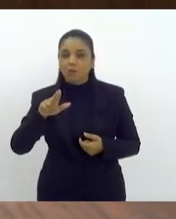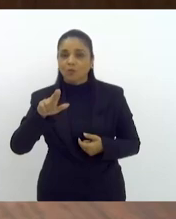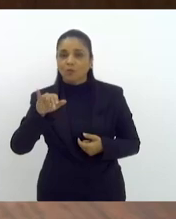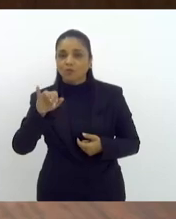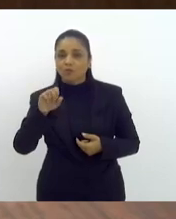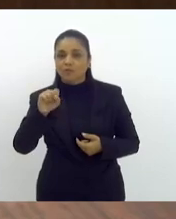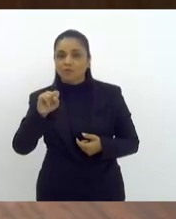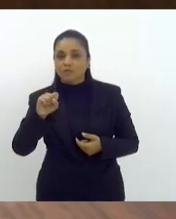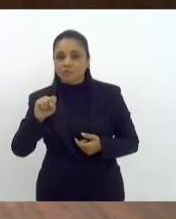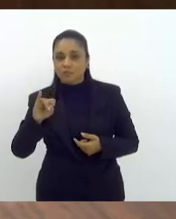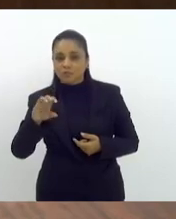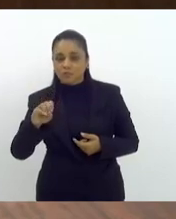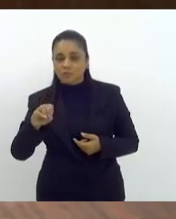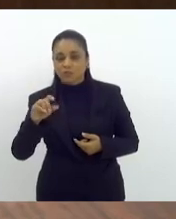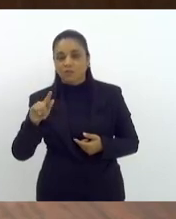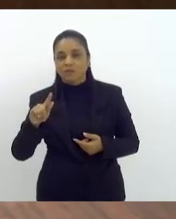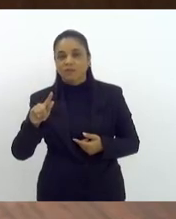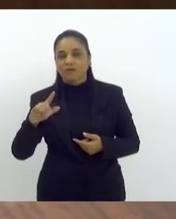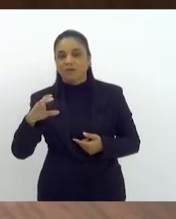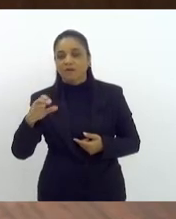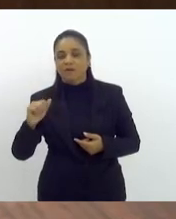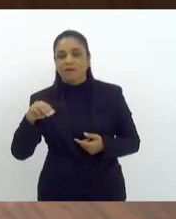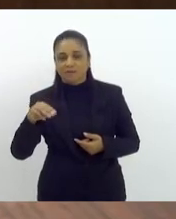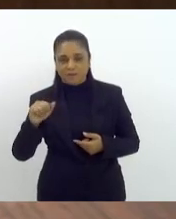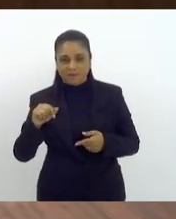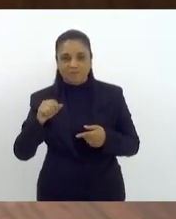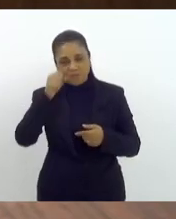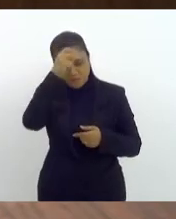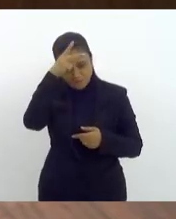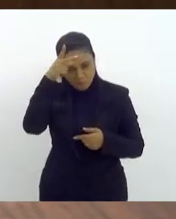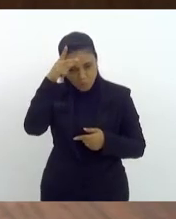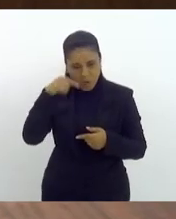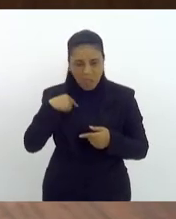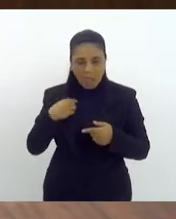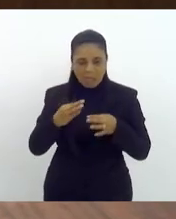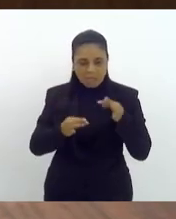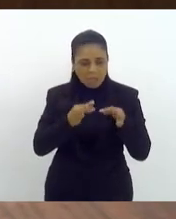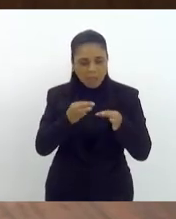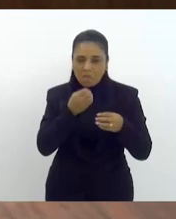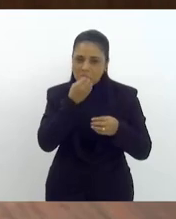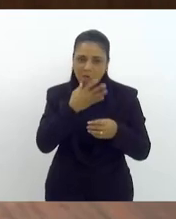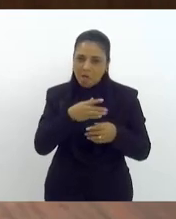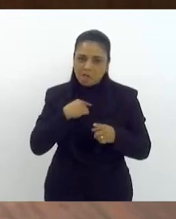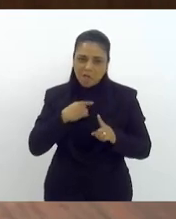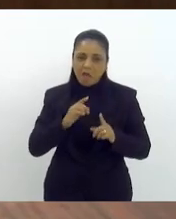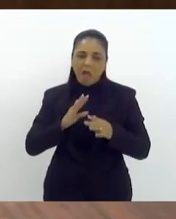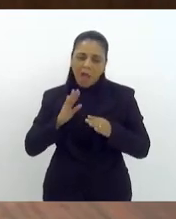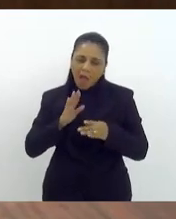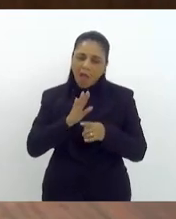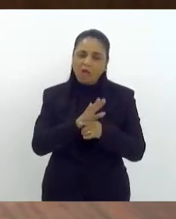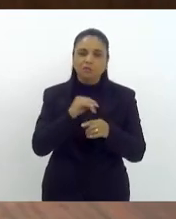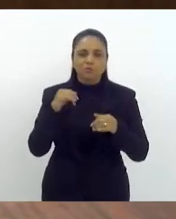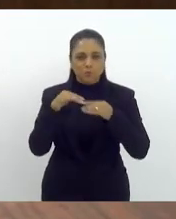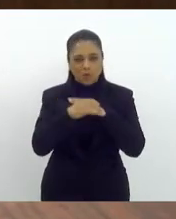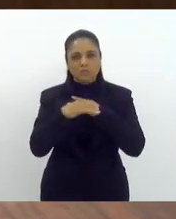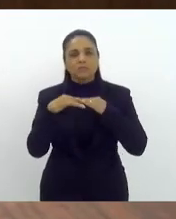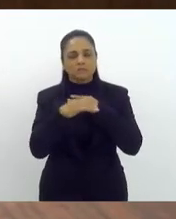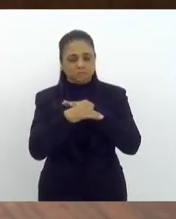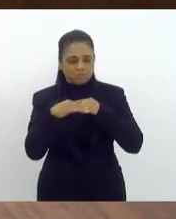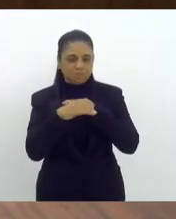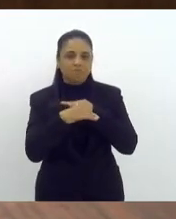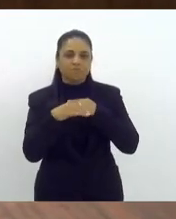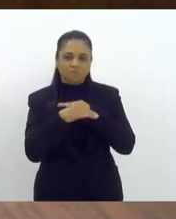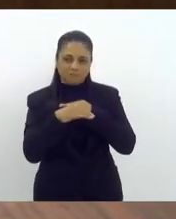me maltratou muito muito mas ele ajudou a cidade ajudou a cidade não ajudou